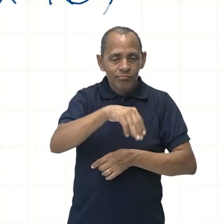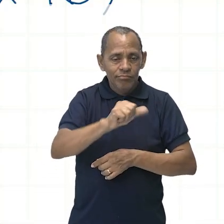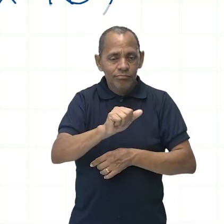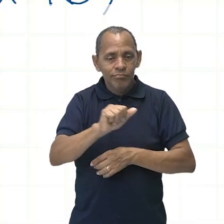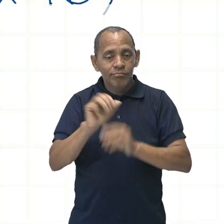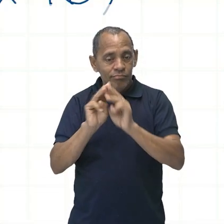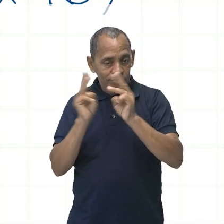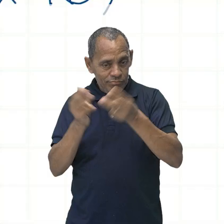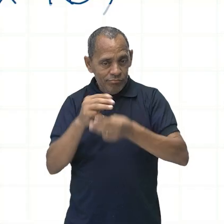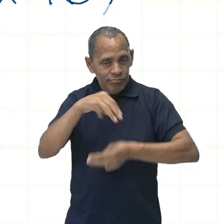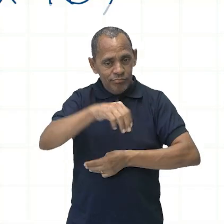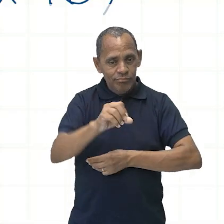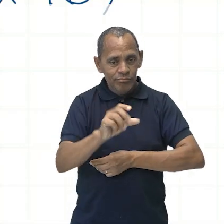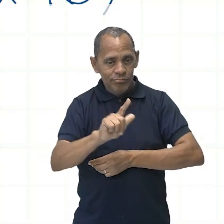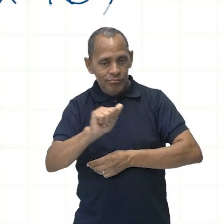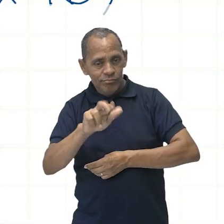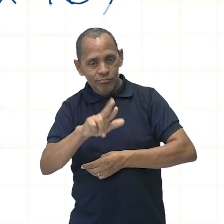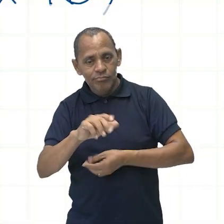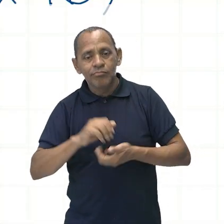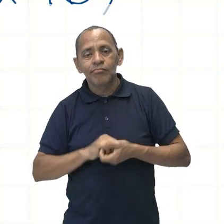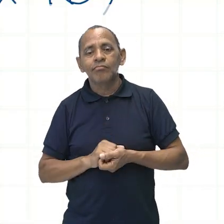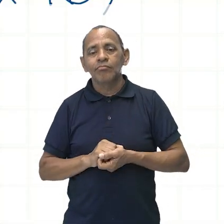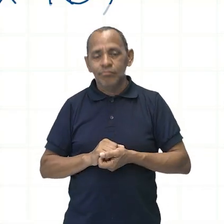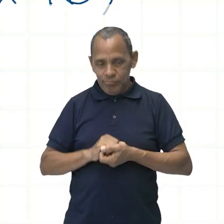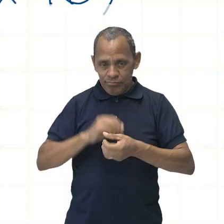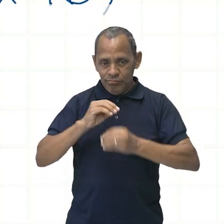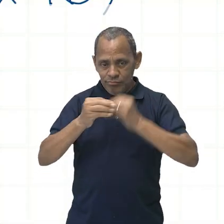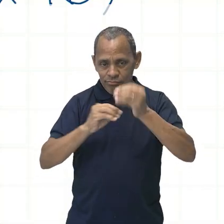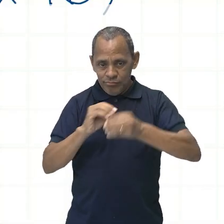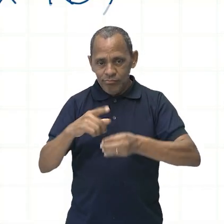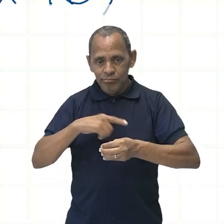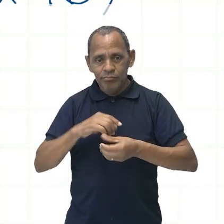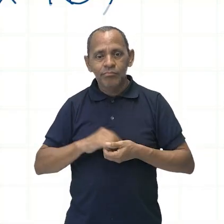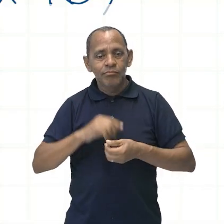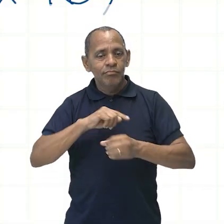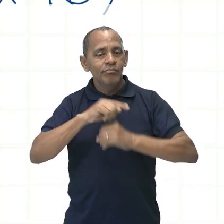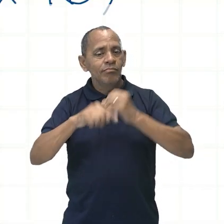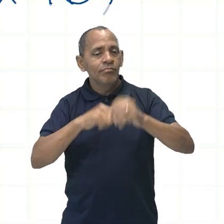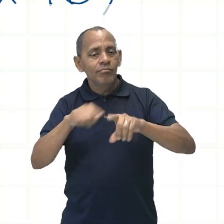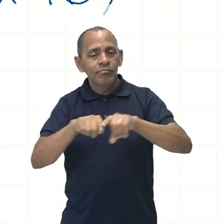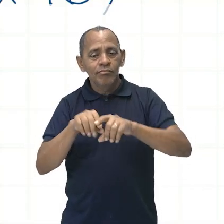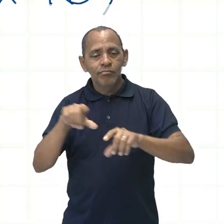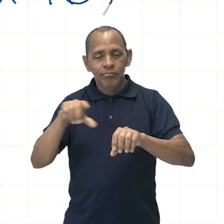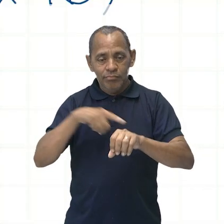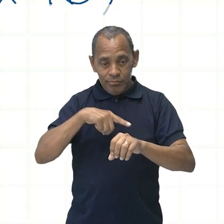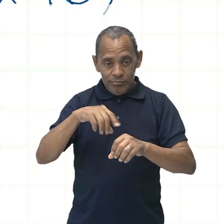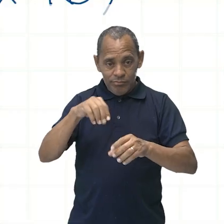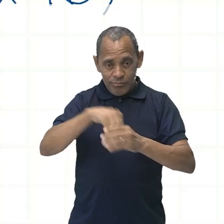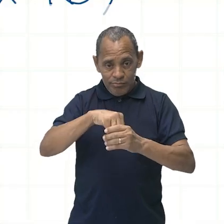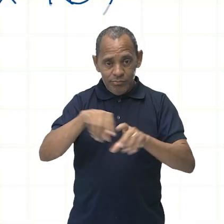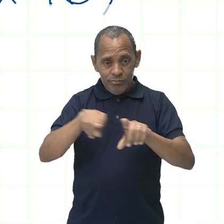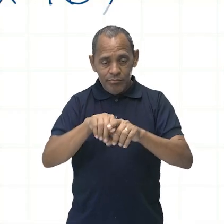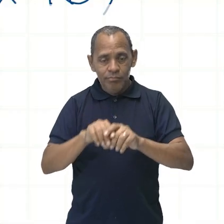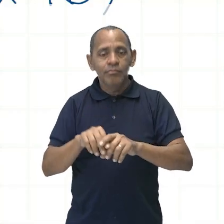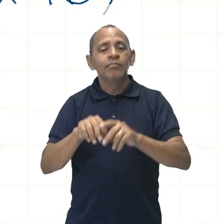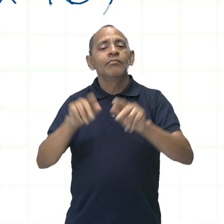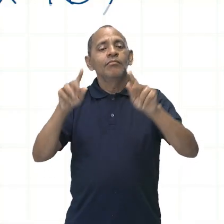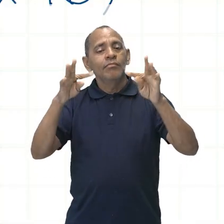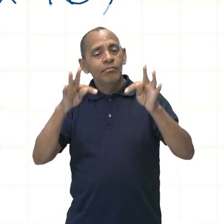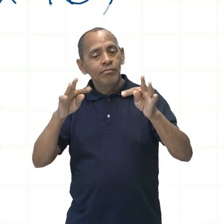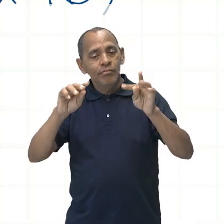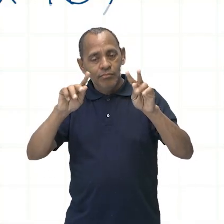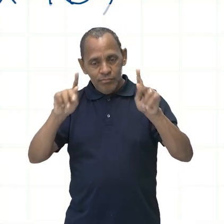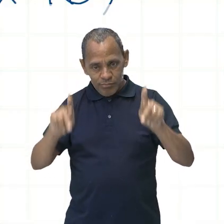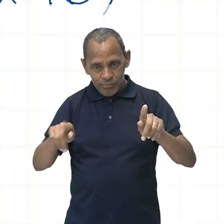molécula, levando em consideração a massa atômica, e obtemos esse valor na tabela periódica, multiplicando pela quantidade de átomos presentes